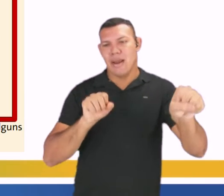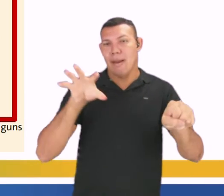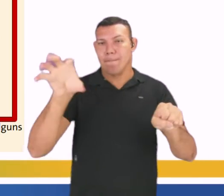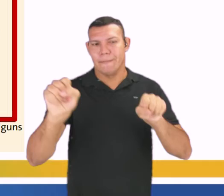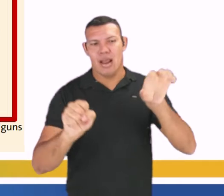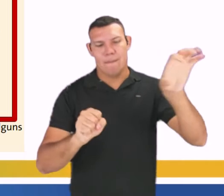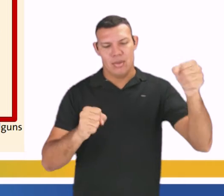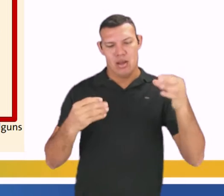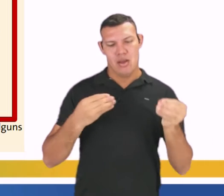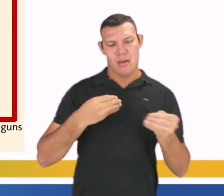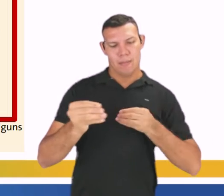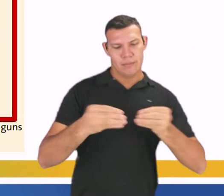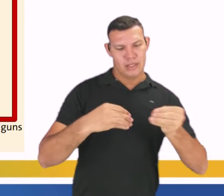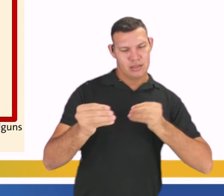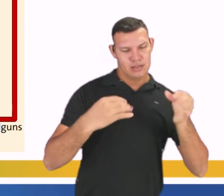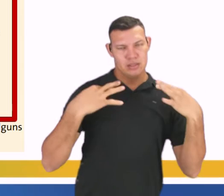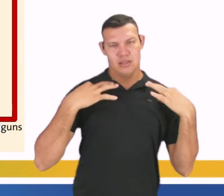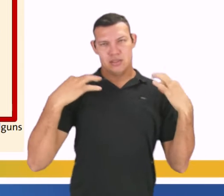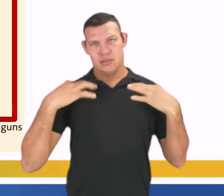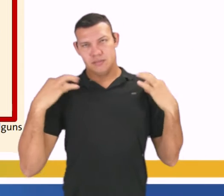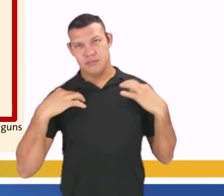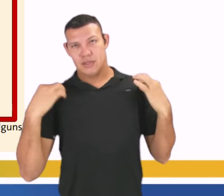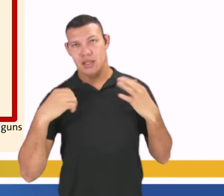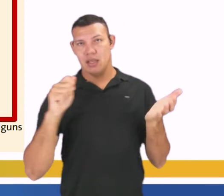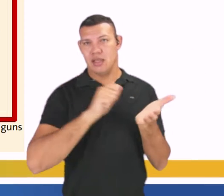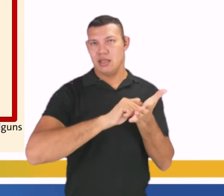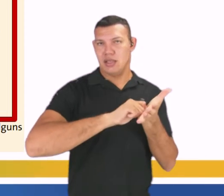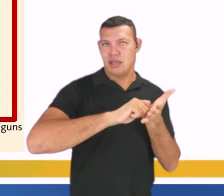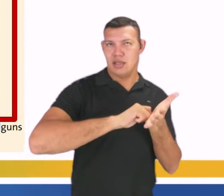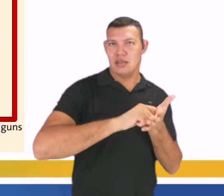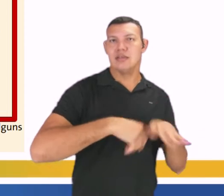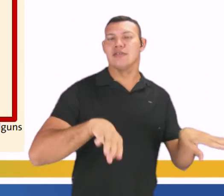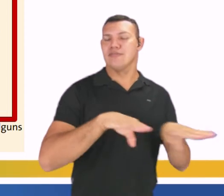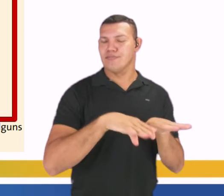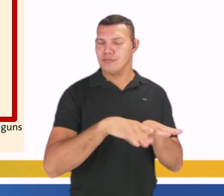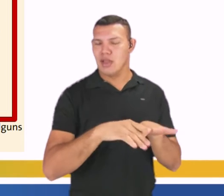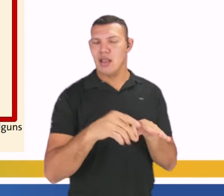tecidos, borracha, até medicamentos,